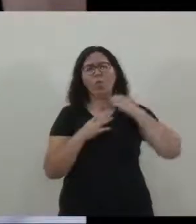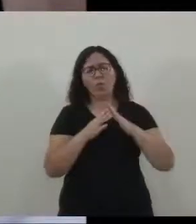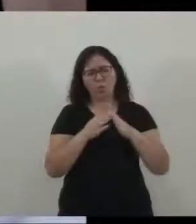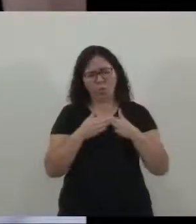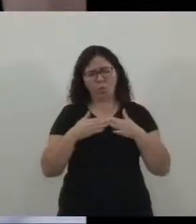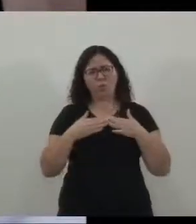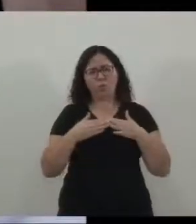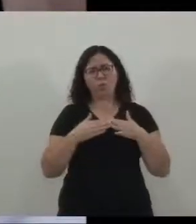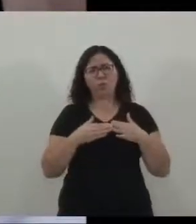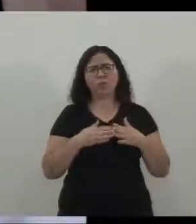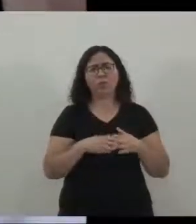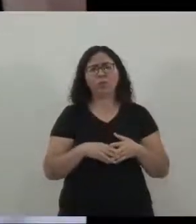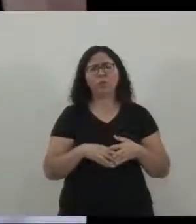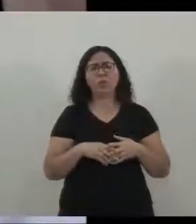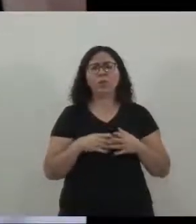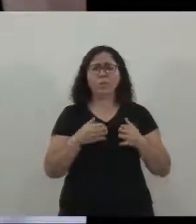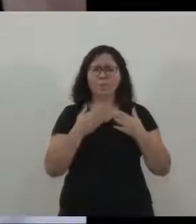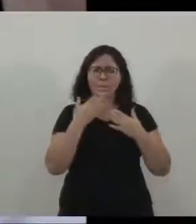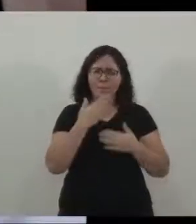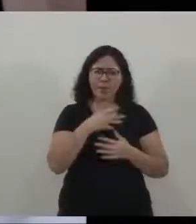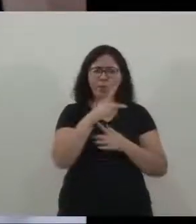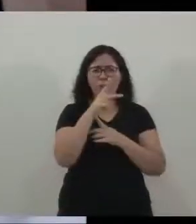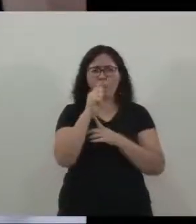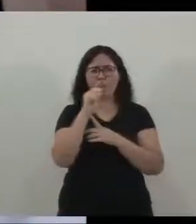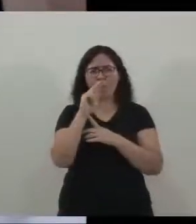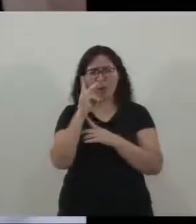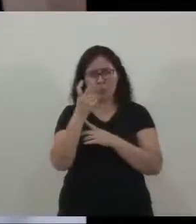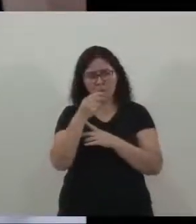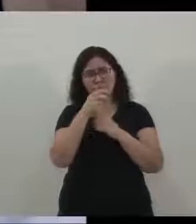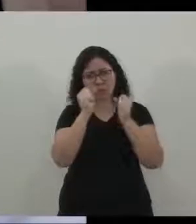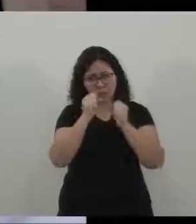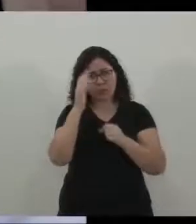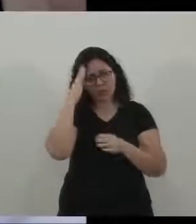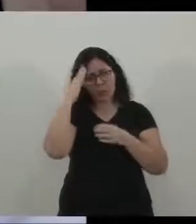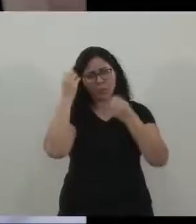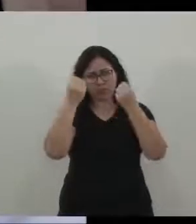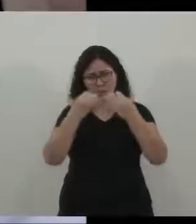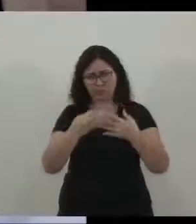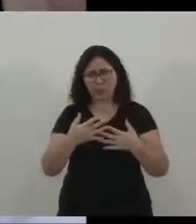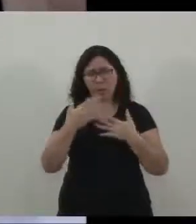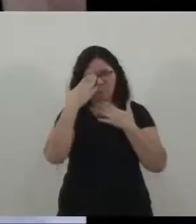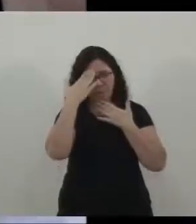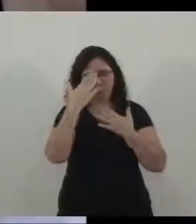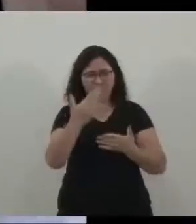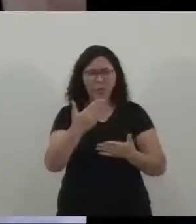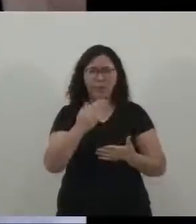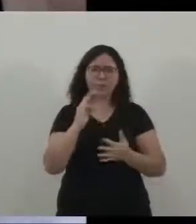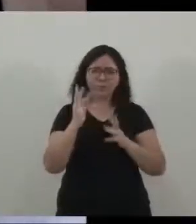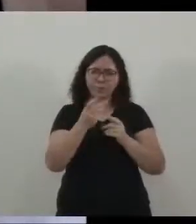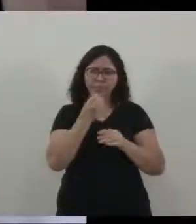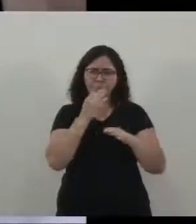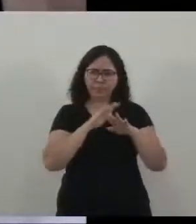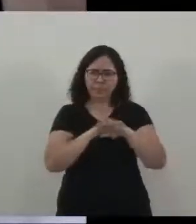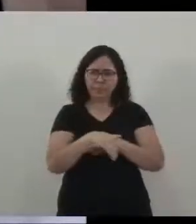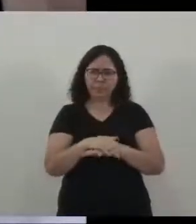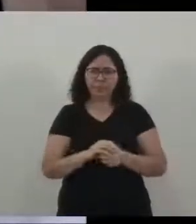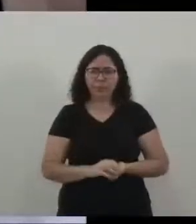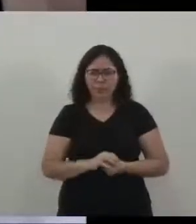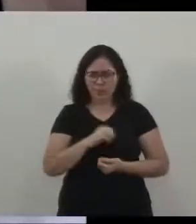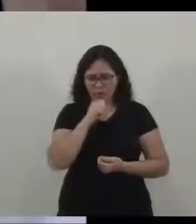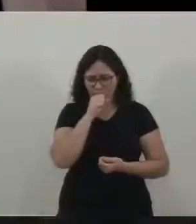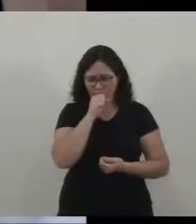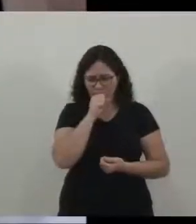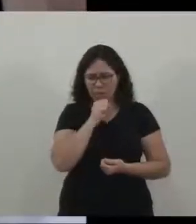favor, eu gostaria, para me dirigir a todos, eu gostaria que o vereador Paulinho talvez pudesse nos falar sobre isso. Obrigado, senhor presidente. Obrigado a todos. Boa noite.